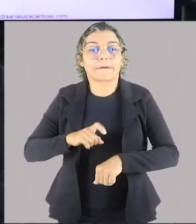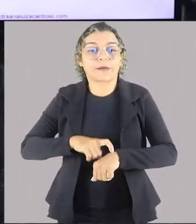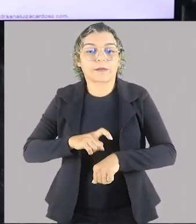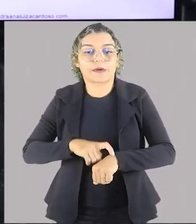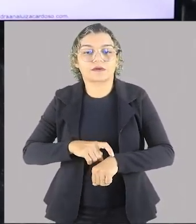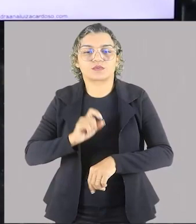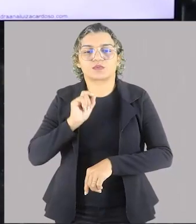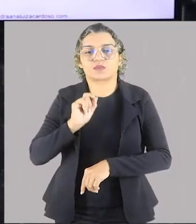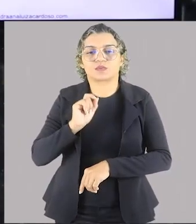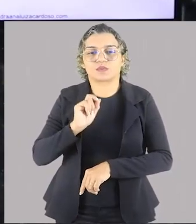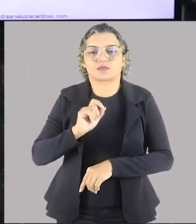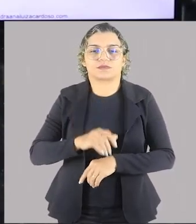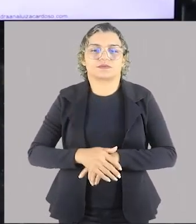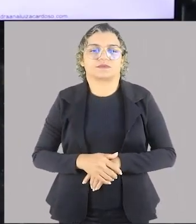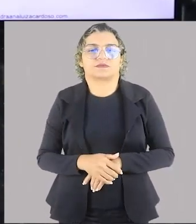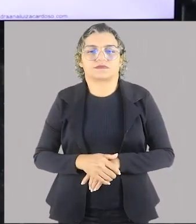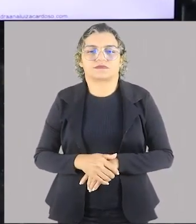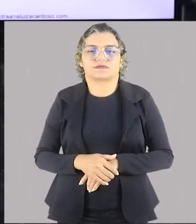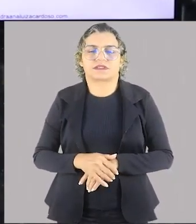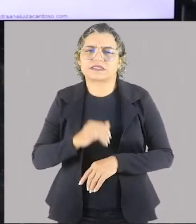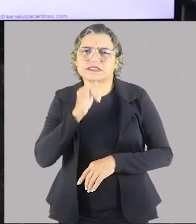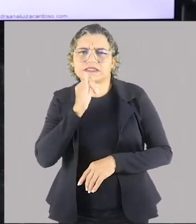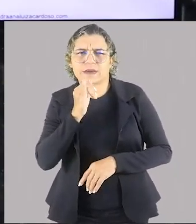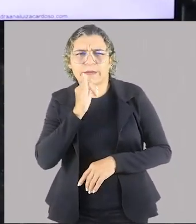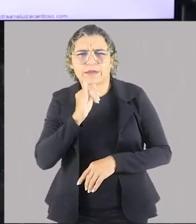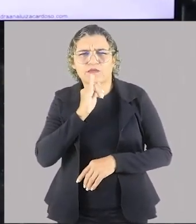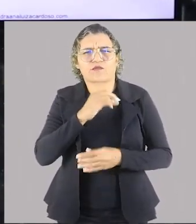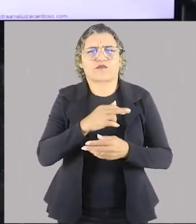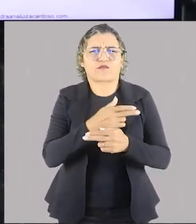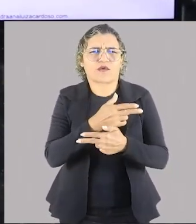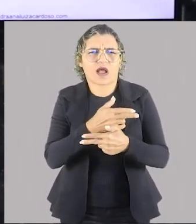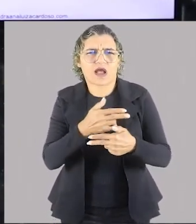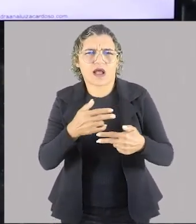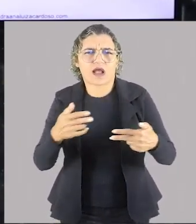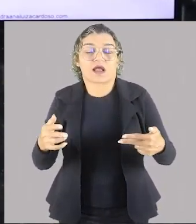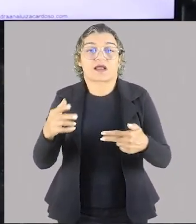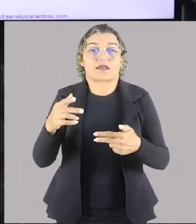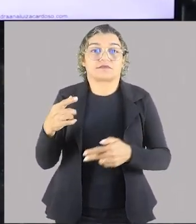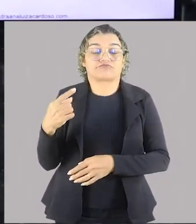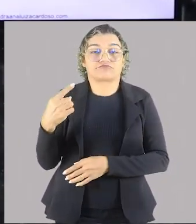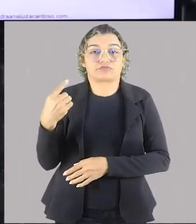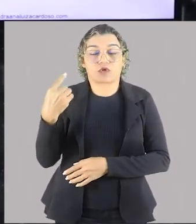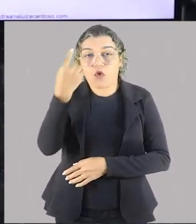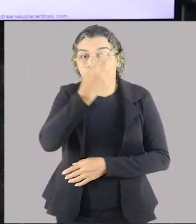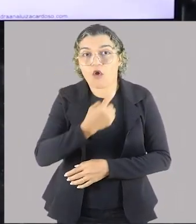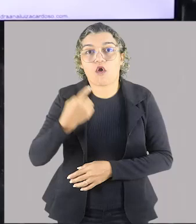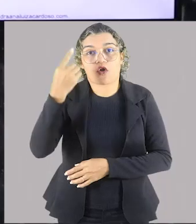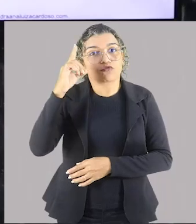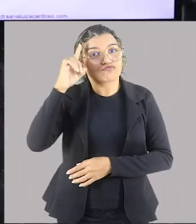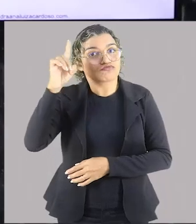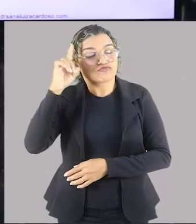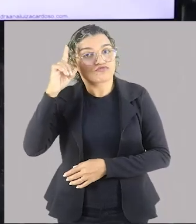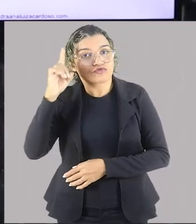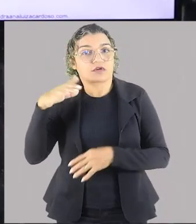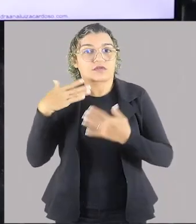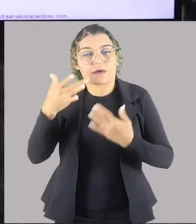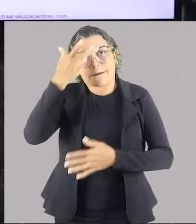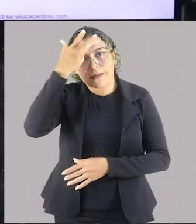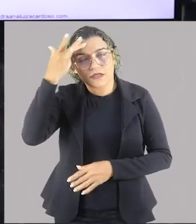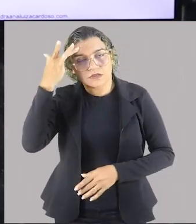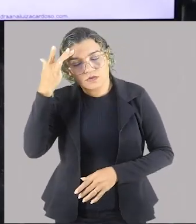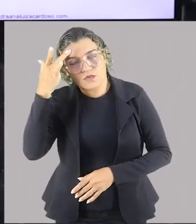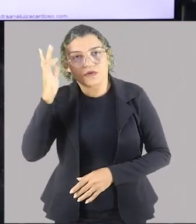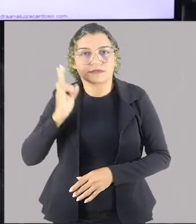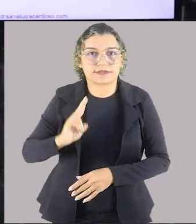ocorre por várias horas do dia, esse indivíduo ele vai estar sempre com uma pressão alterada, ele vai estar